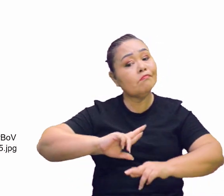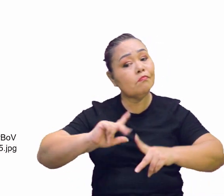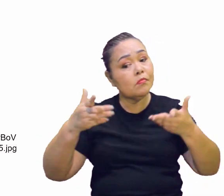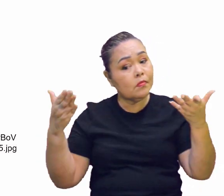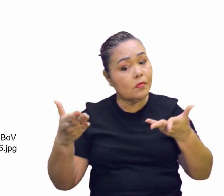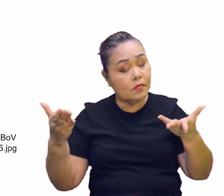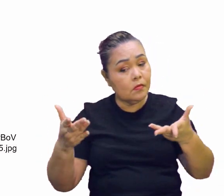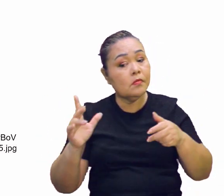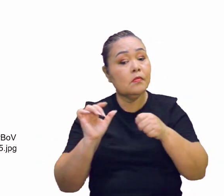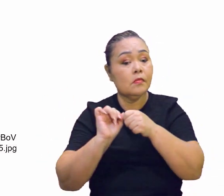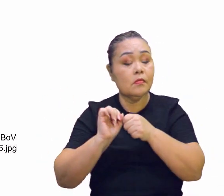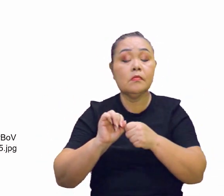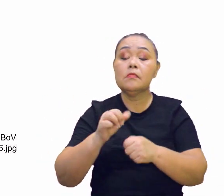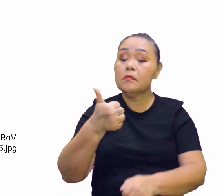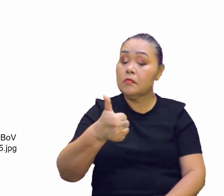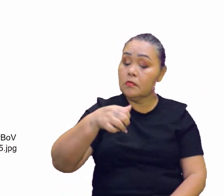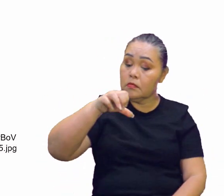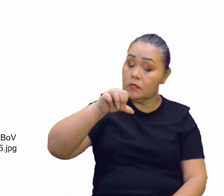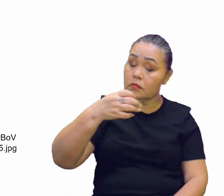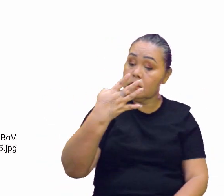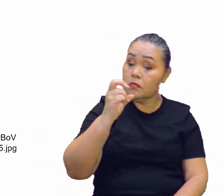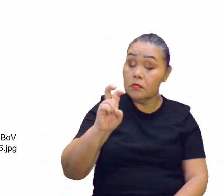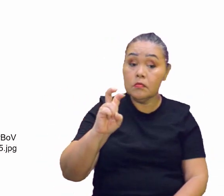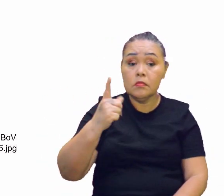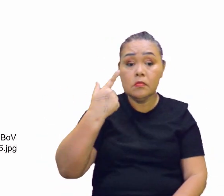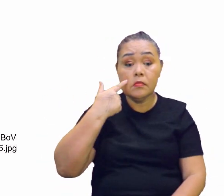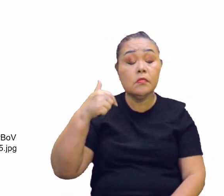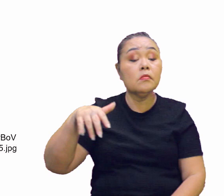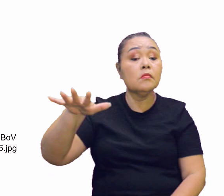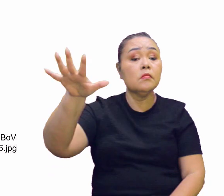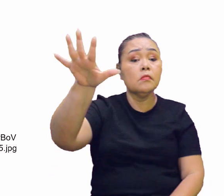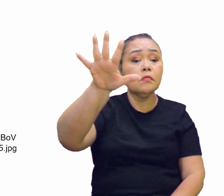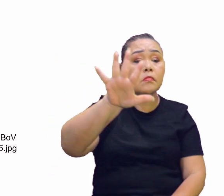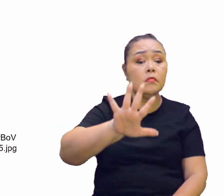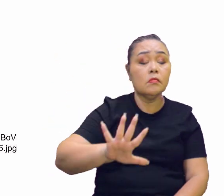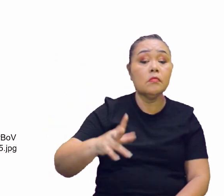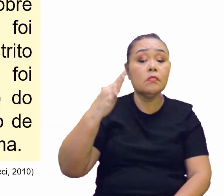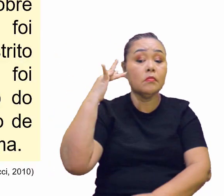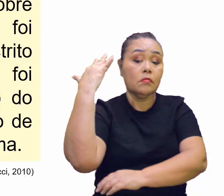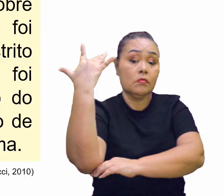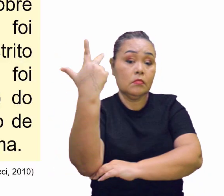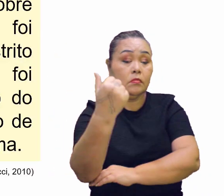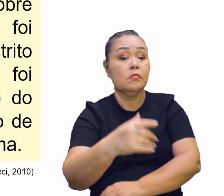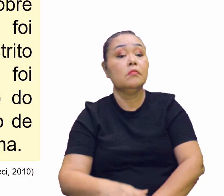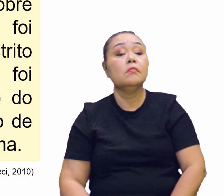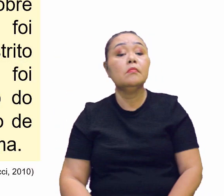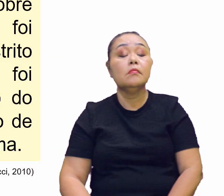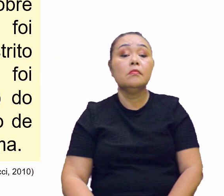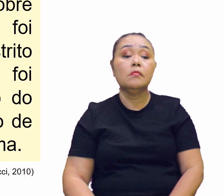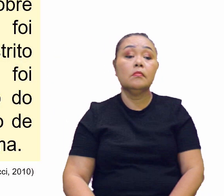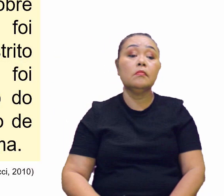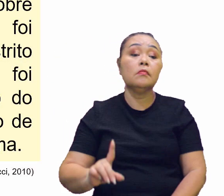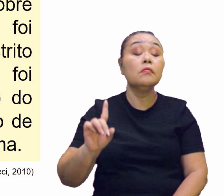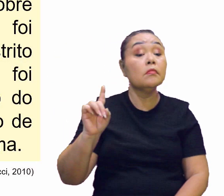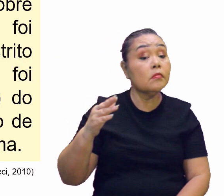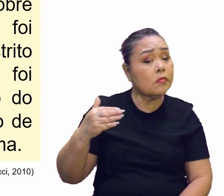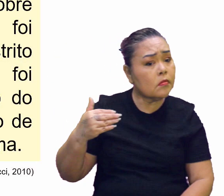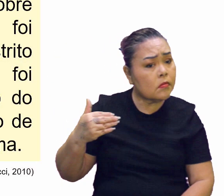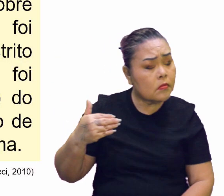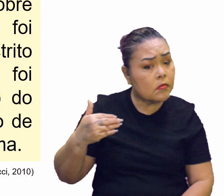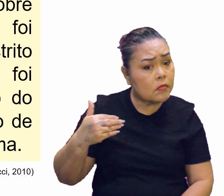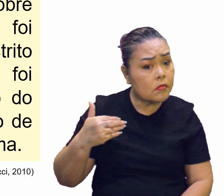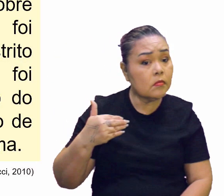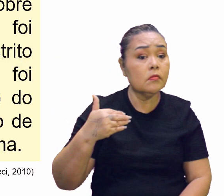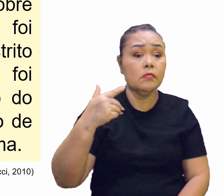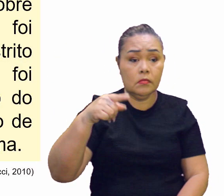da atual. Então, 1945 considerou os aspectos naturais. É isso aí. Lá,